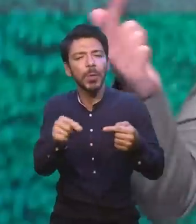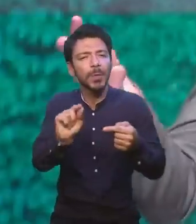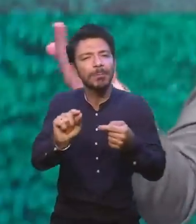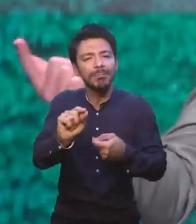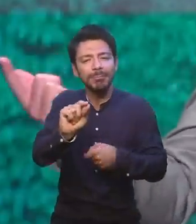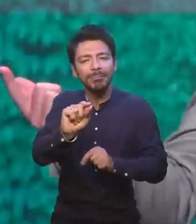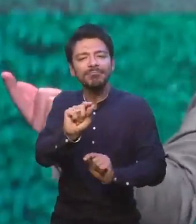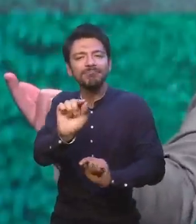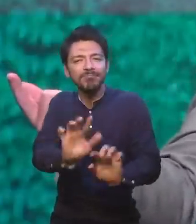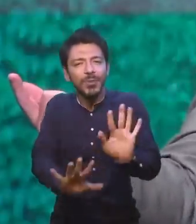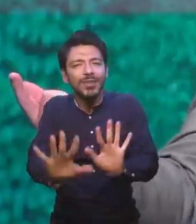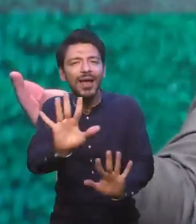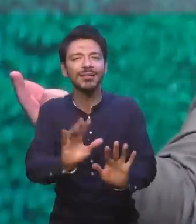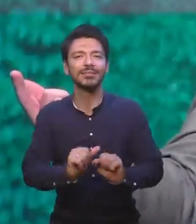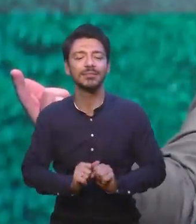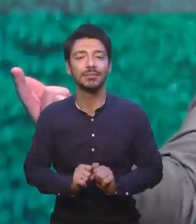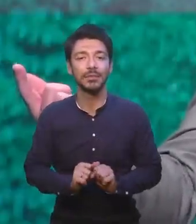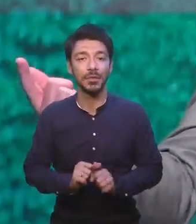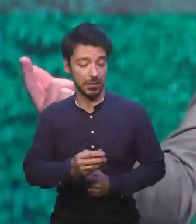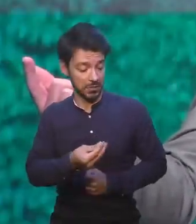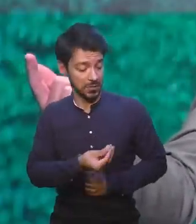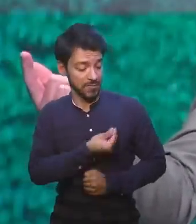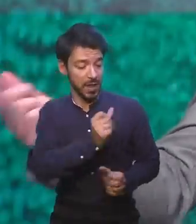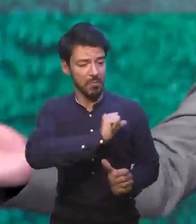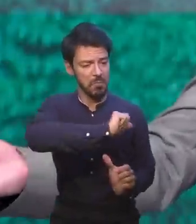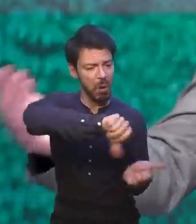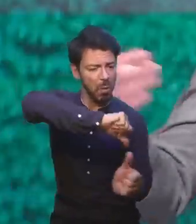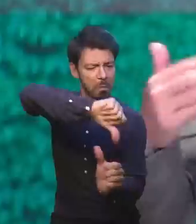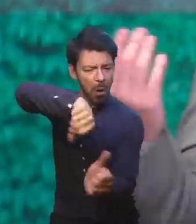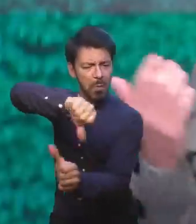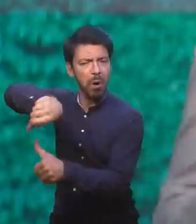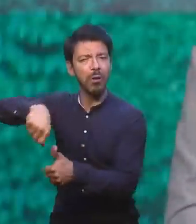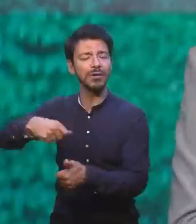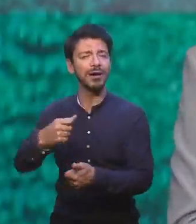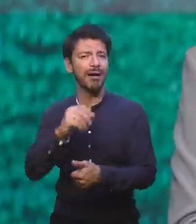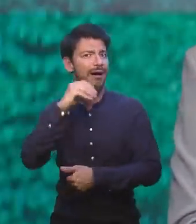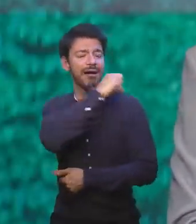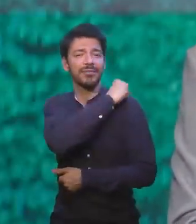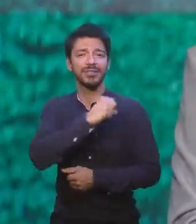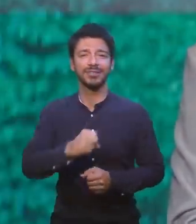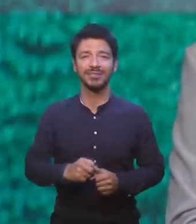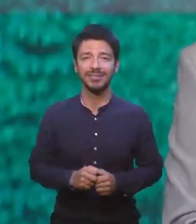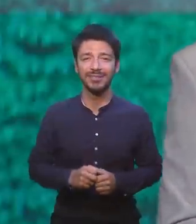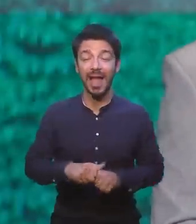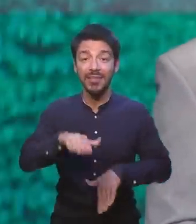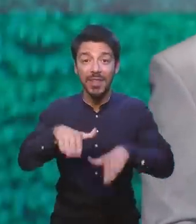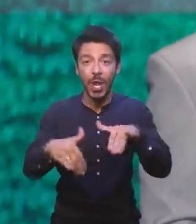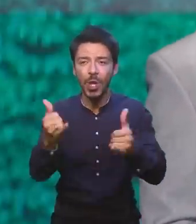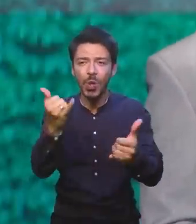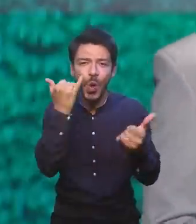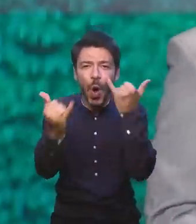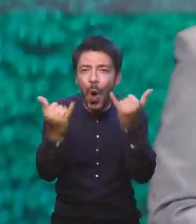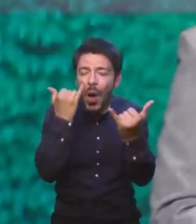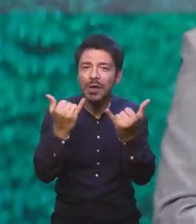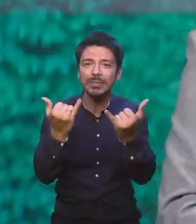um minuto a nossa vida muda. Em um minuto chegam nos notícias desagradáveis. Em um minuto uma pessoa faz algo